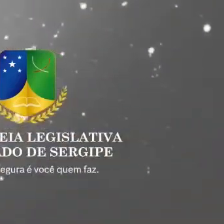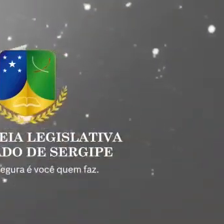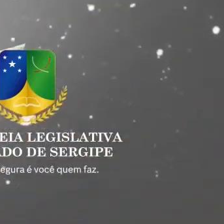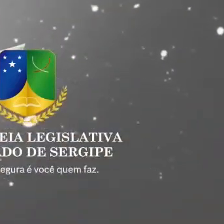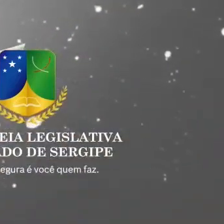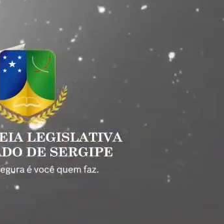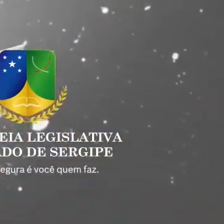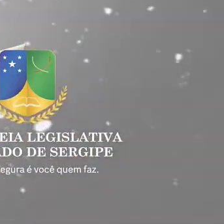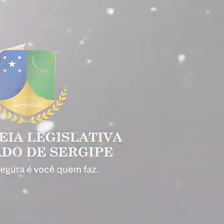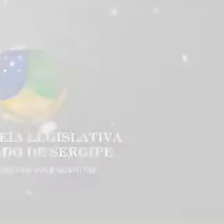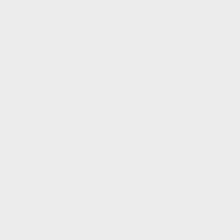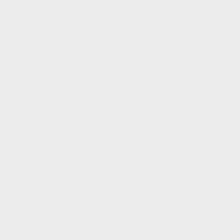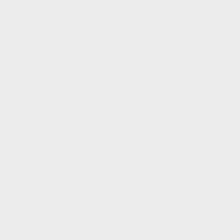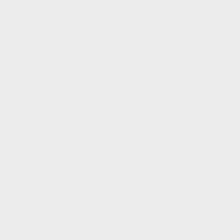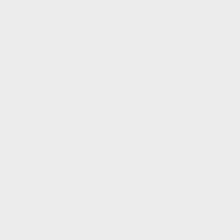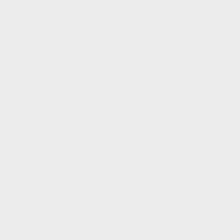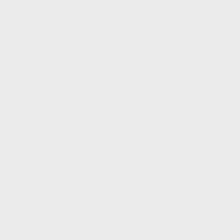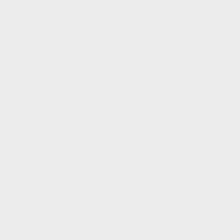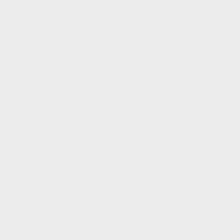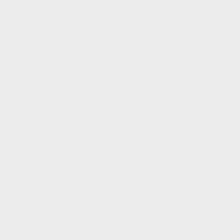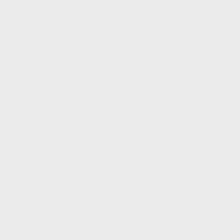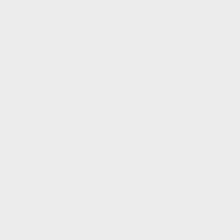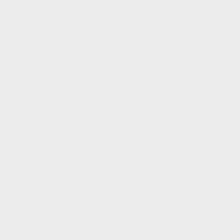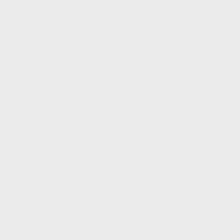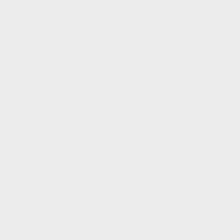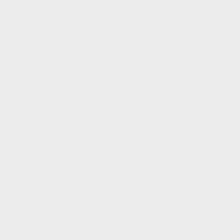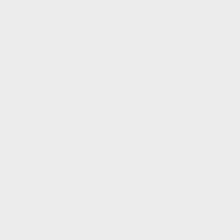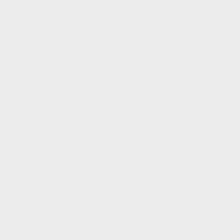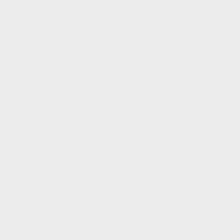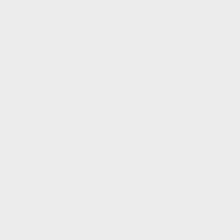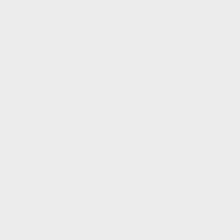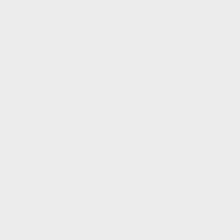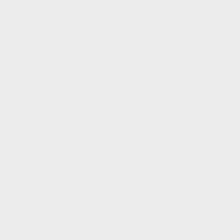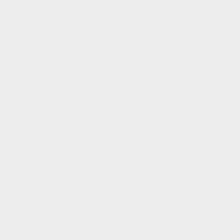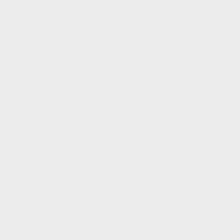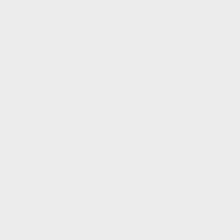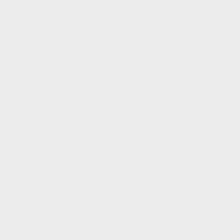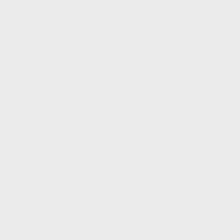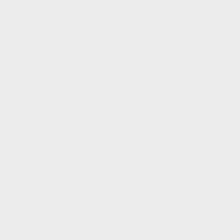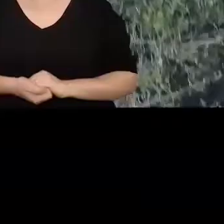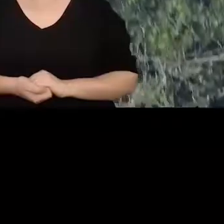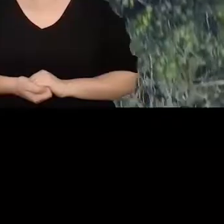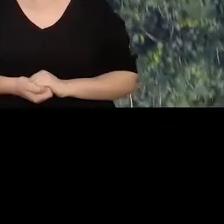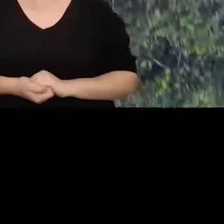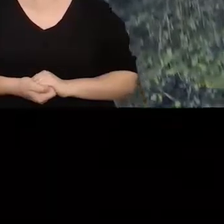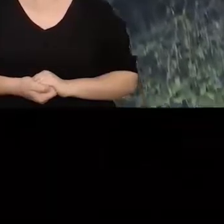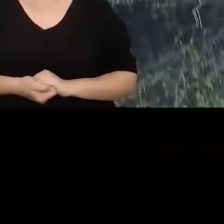renda irlandesa. TV Alese, cidadania e informação.